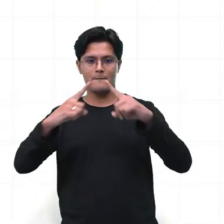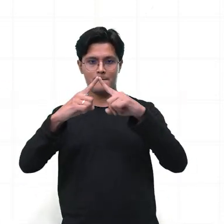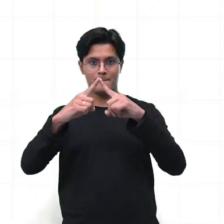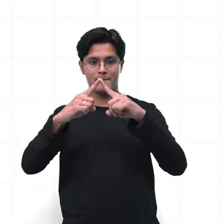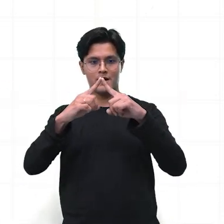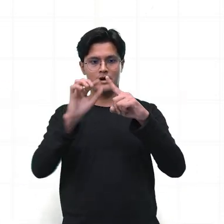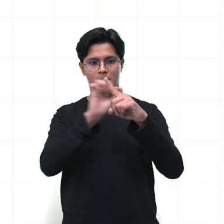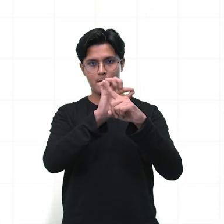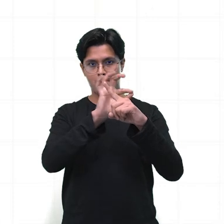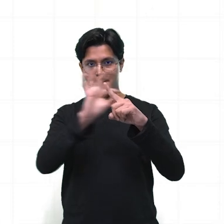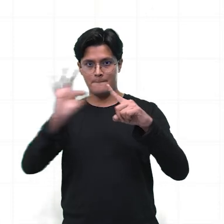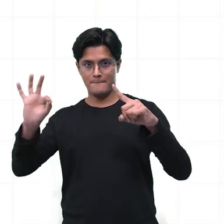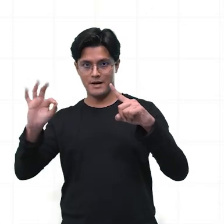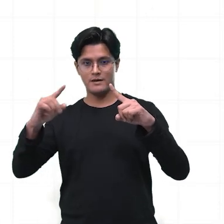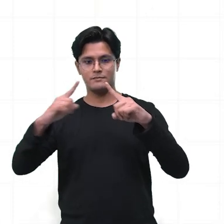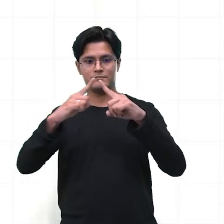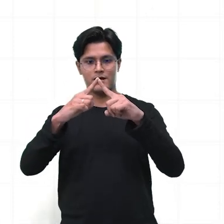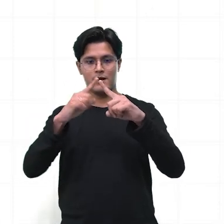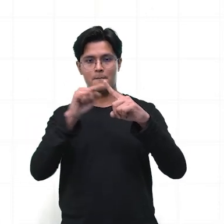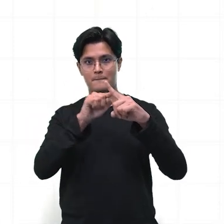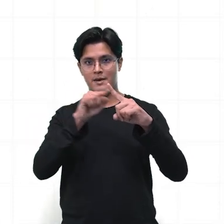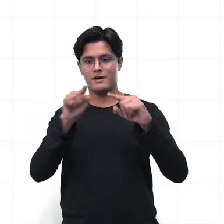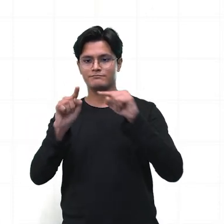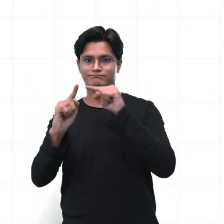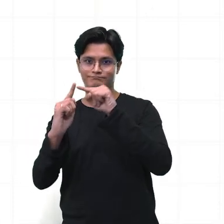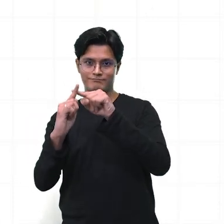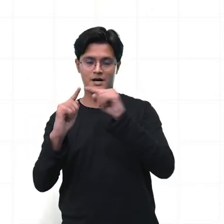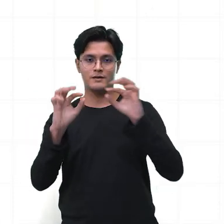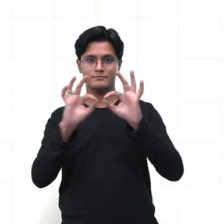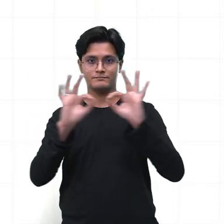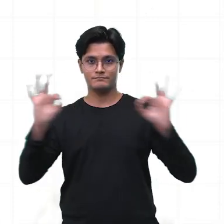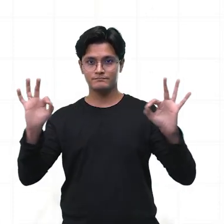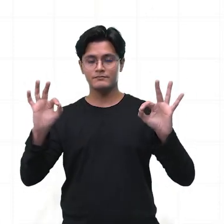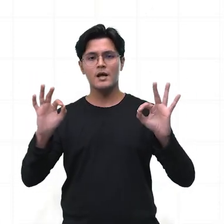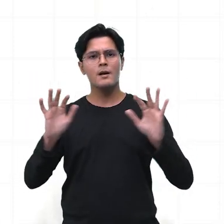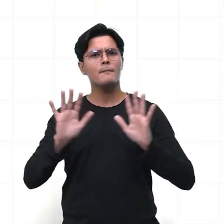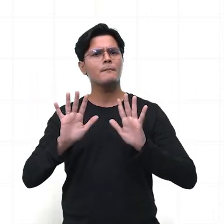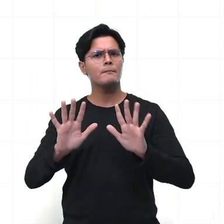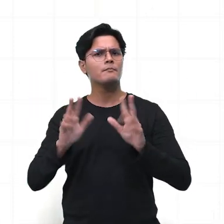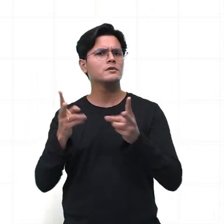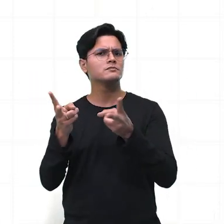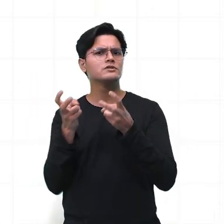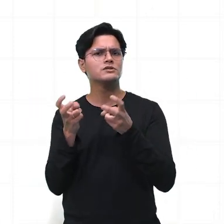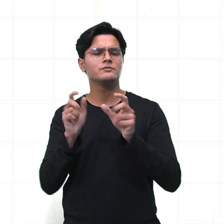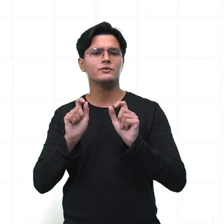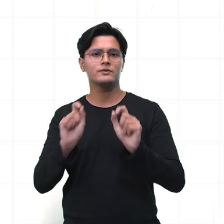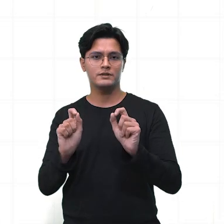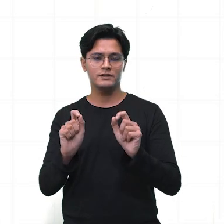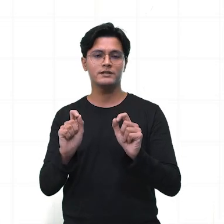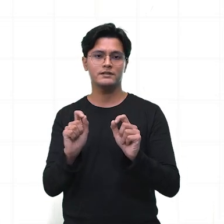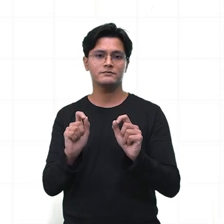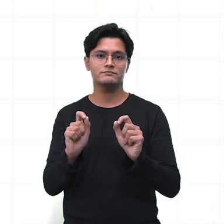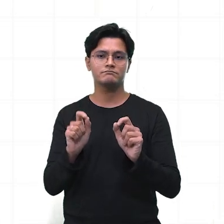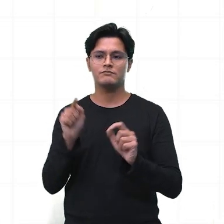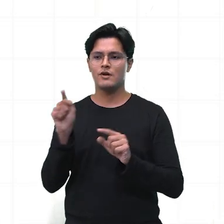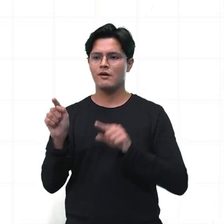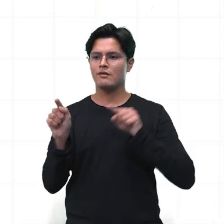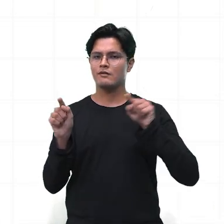em dois pontos ali esses polígonos. Mas observem que nenhum dos